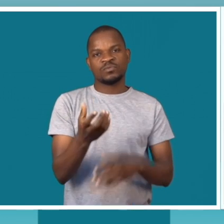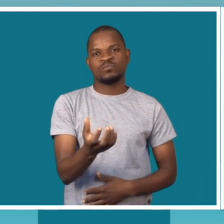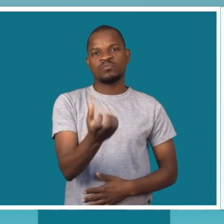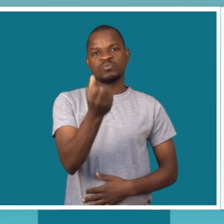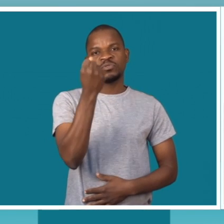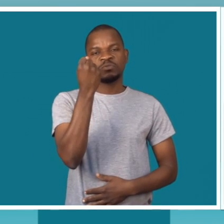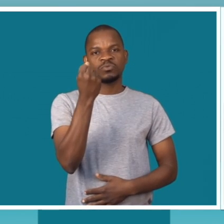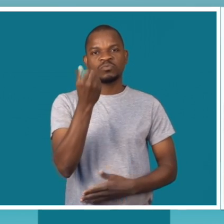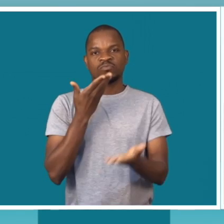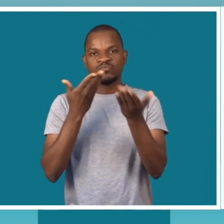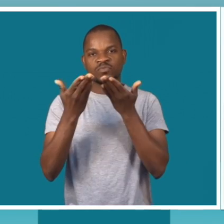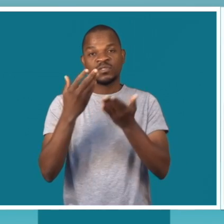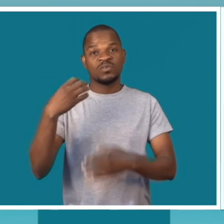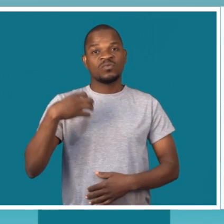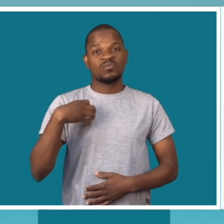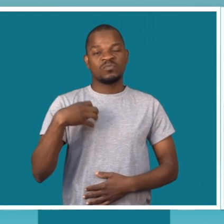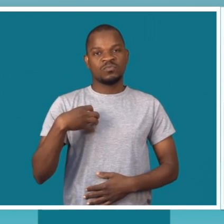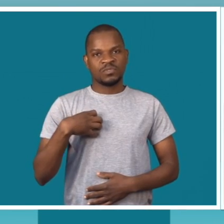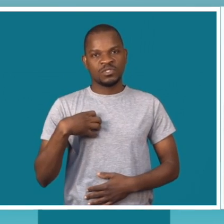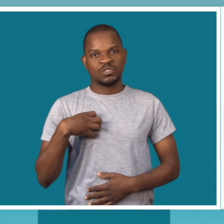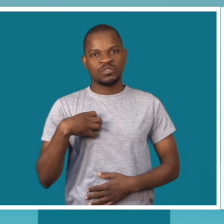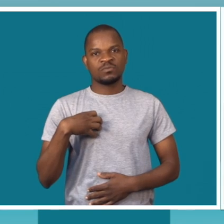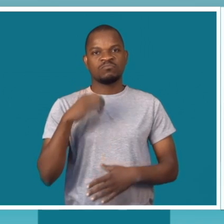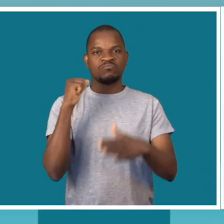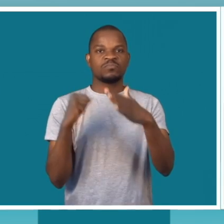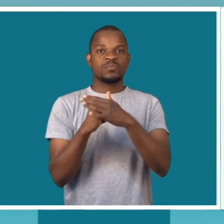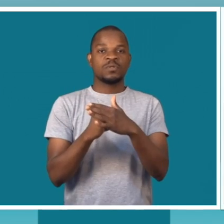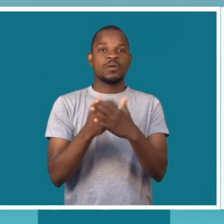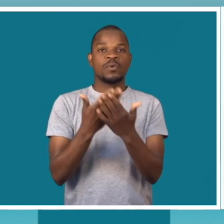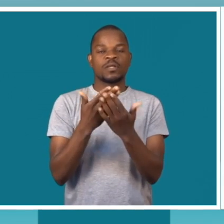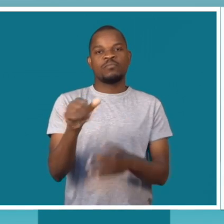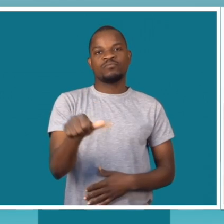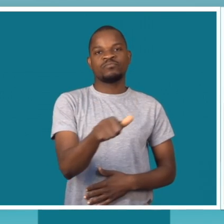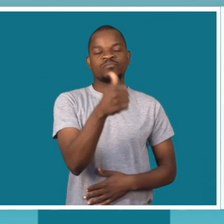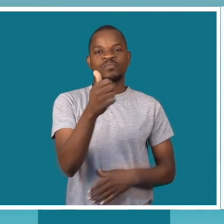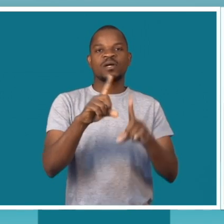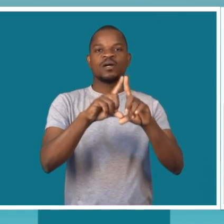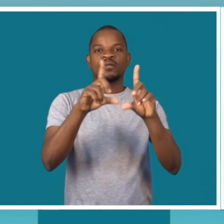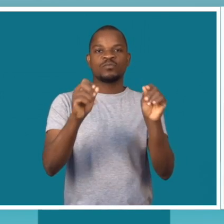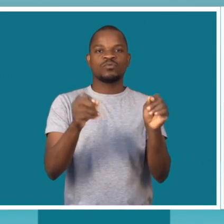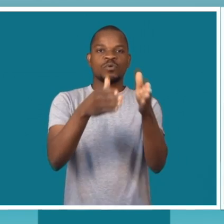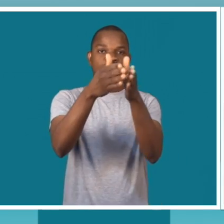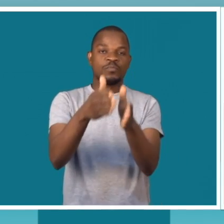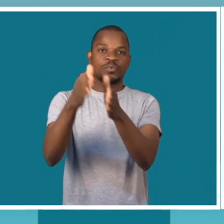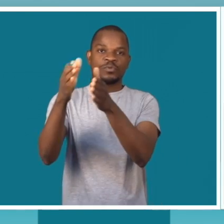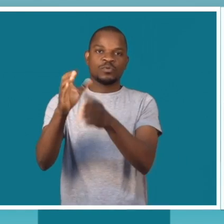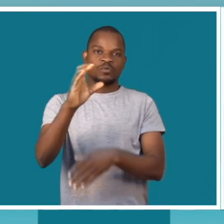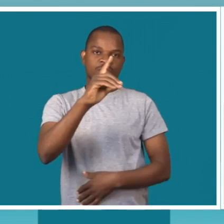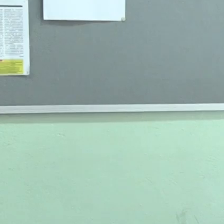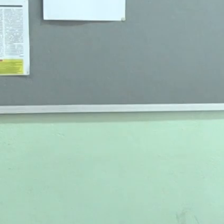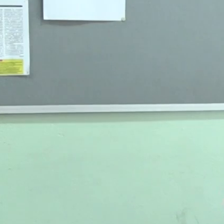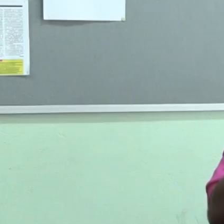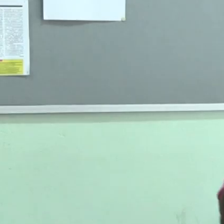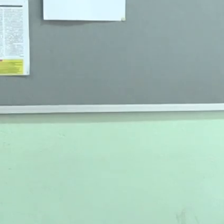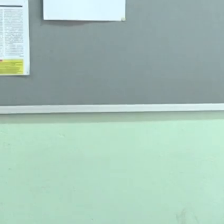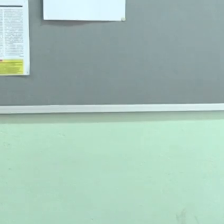com a ministra, no sentido de que se melhora o atendimento em relação a este grupo.